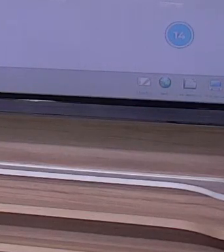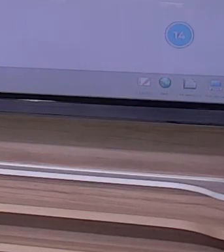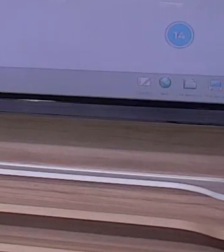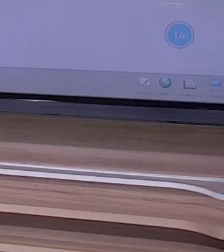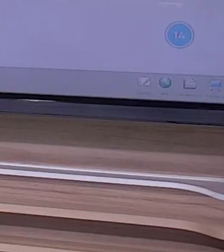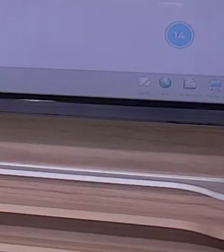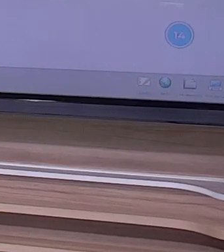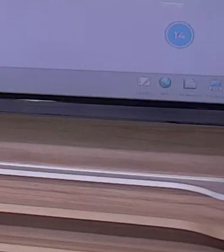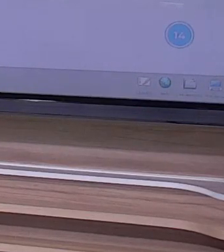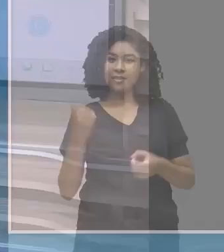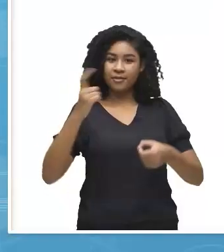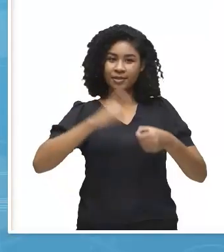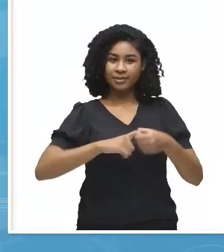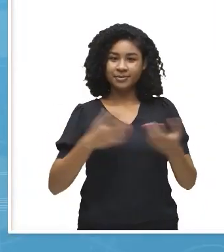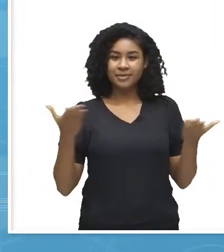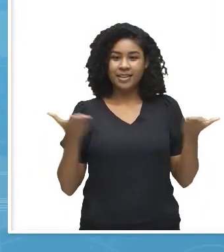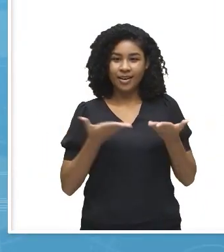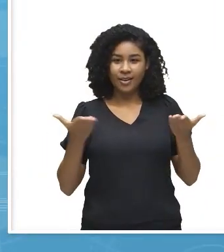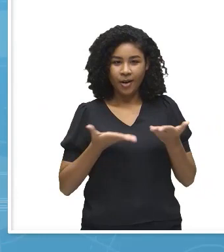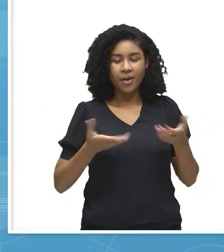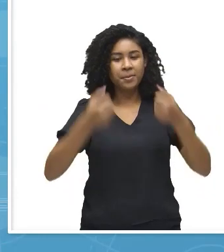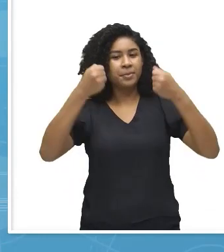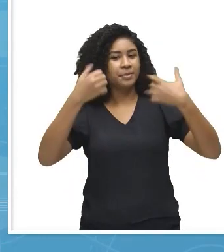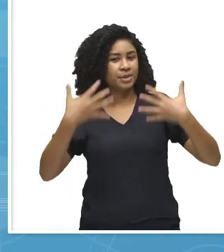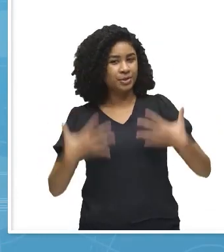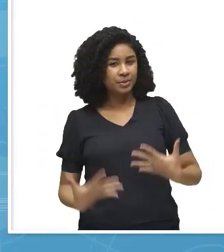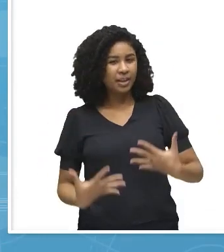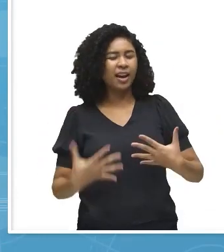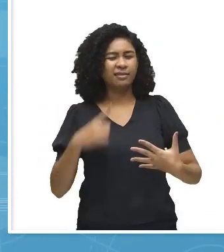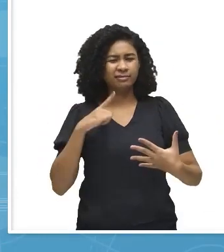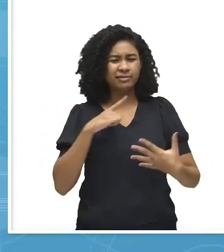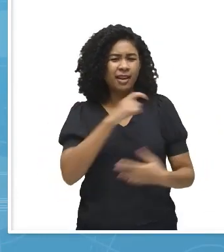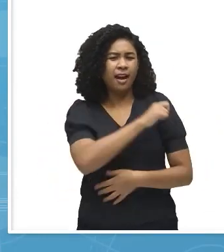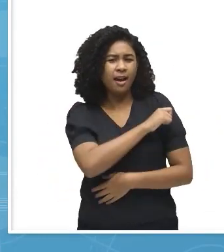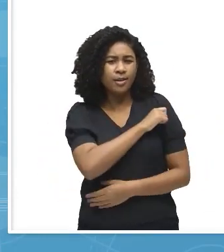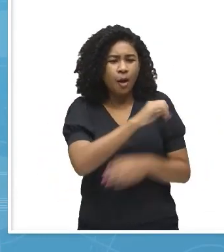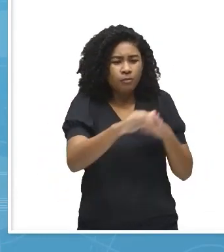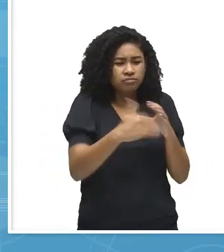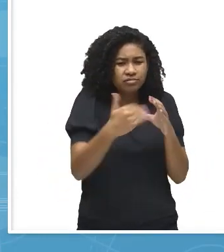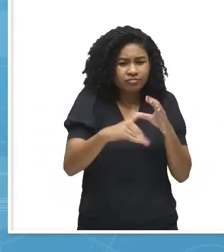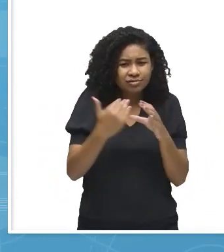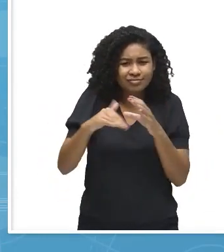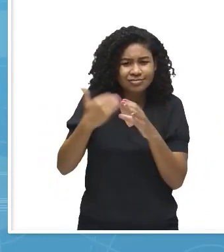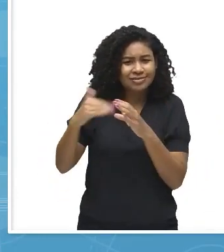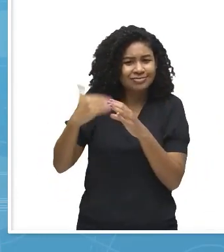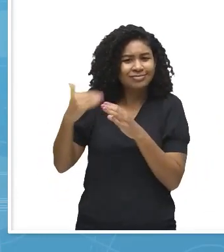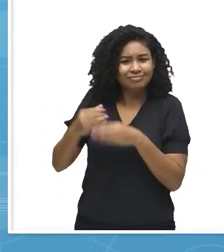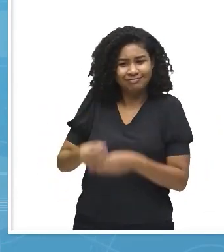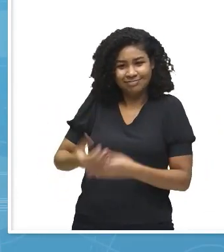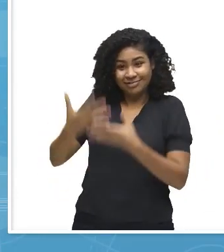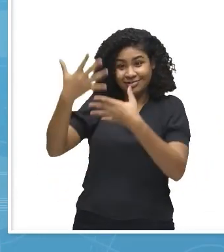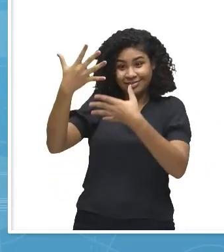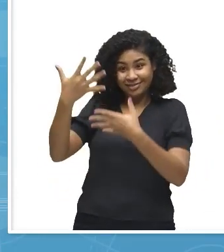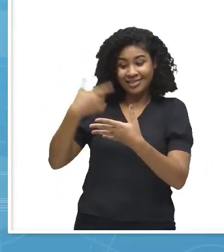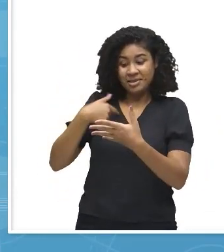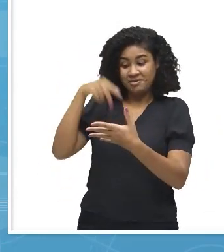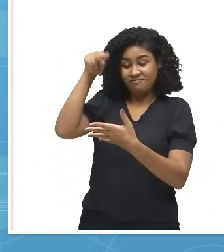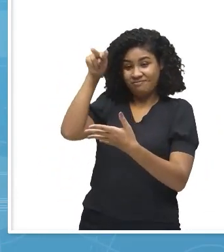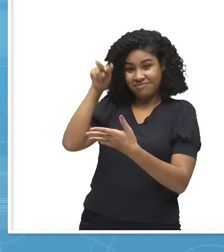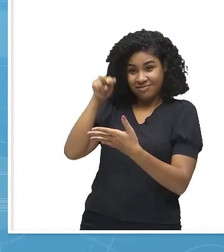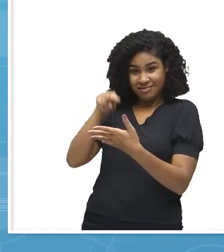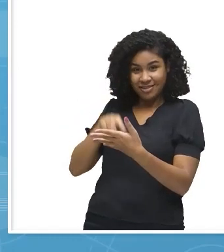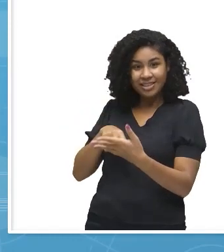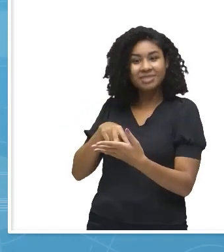Muito bem, estou de volta aí para comentar, né? A gente teve bastante participação aí no chat, né? Eu estava aqui olhando as